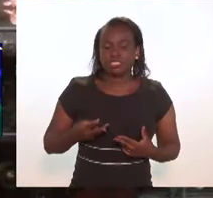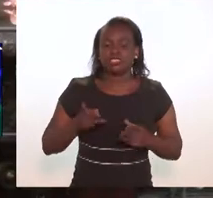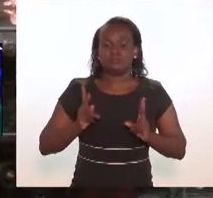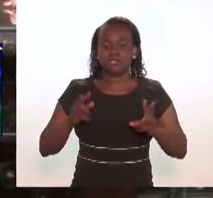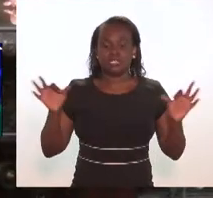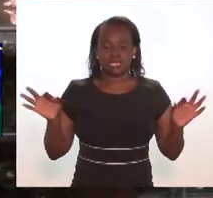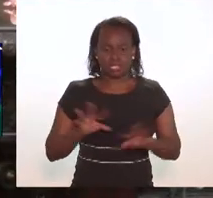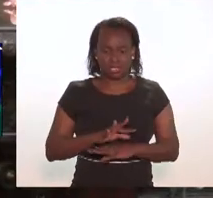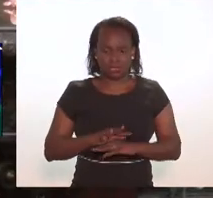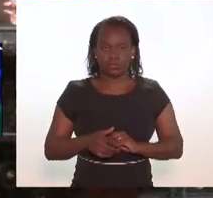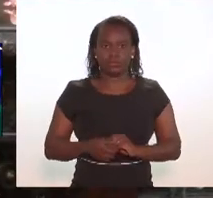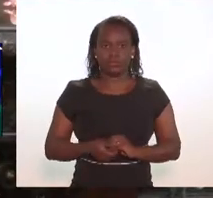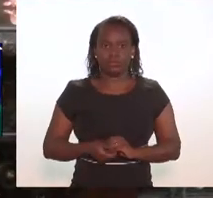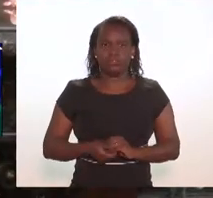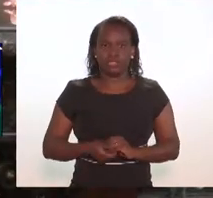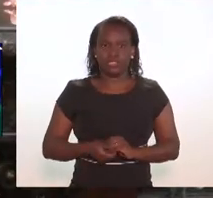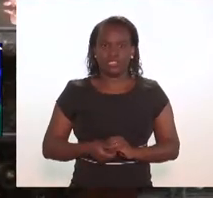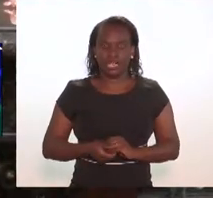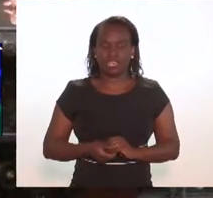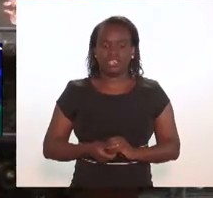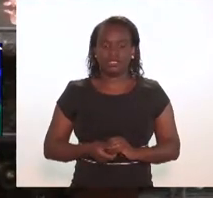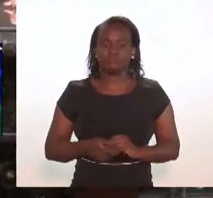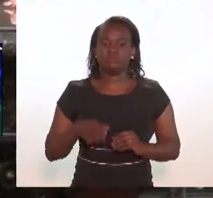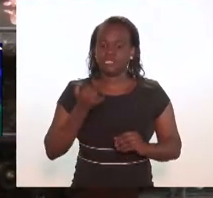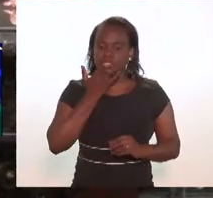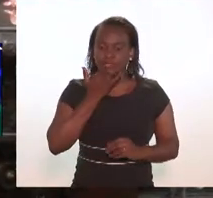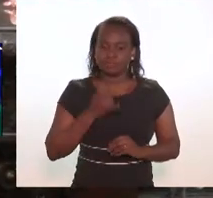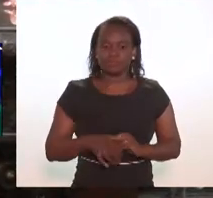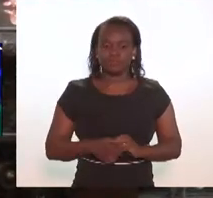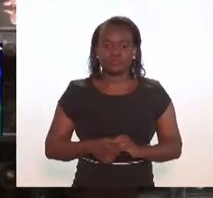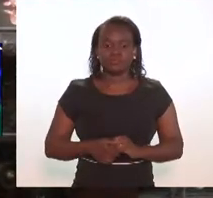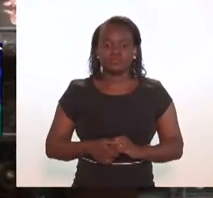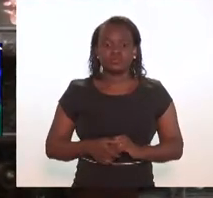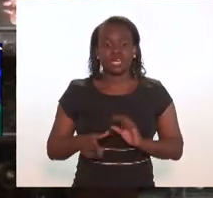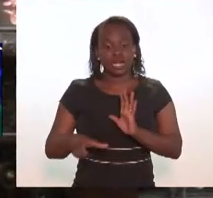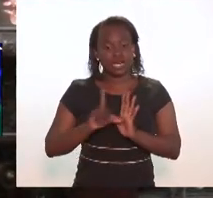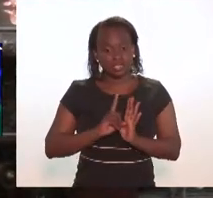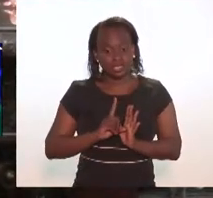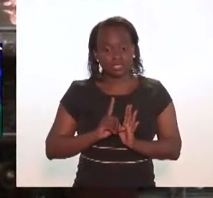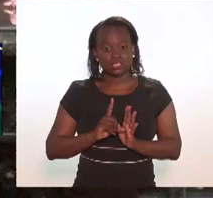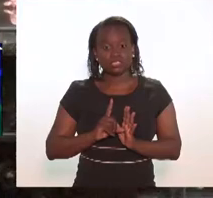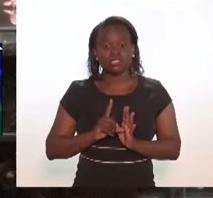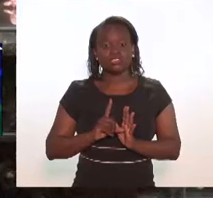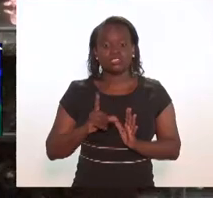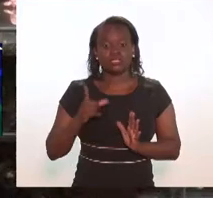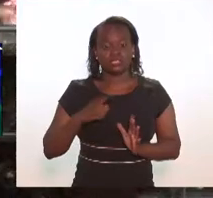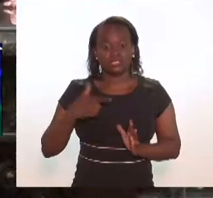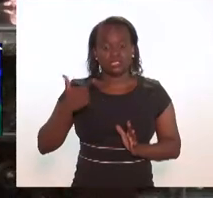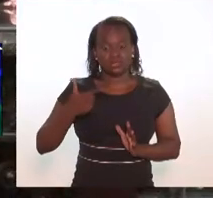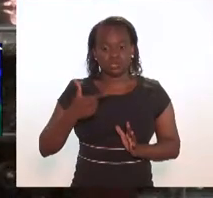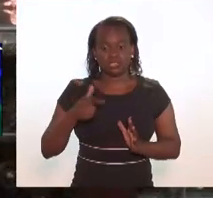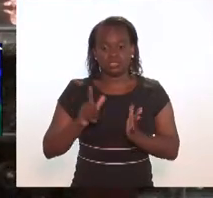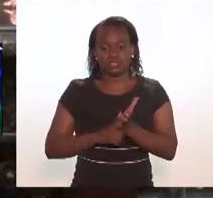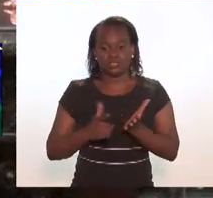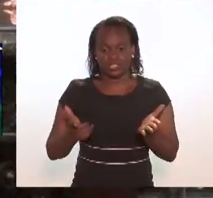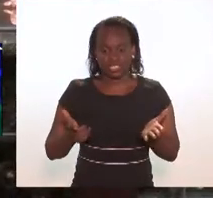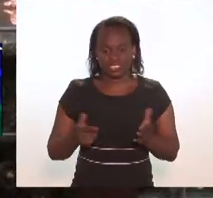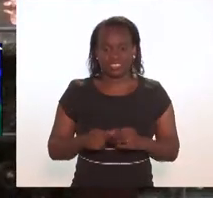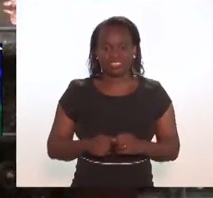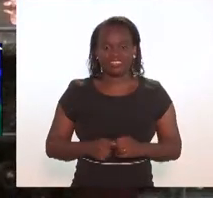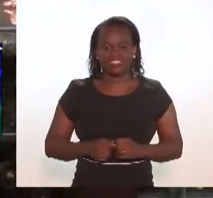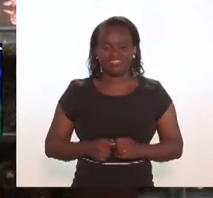está encerrada. Perdão. Antes, porém, a segunda folha, página número